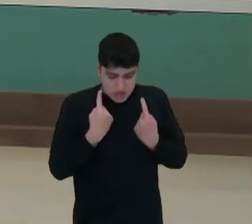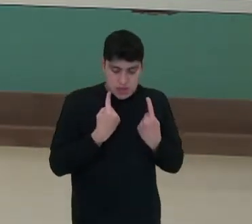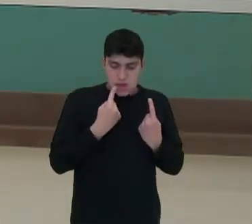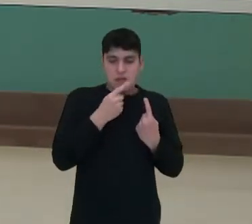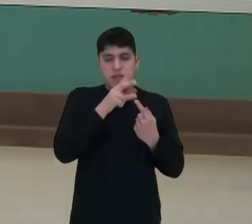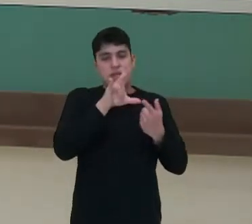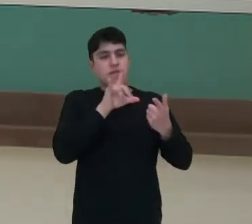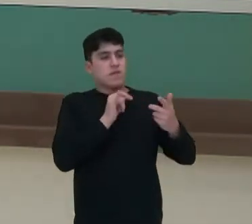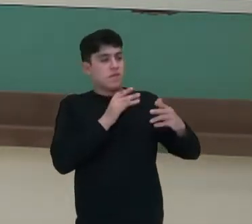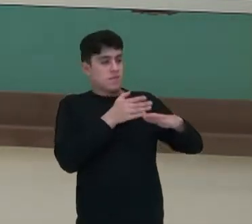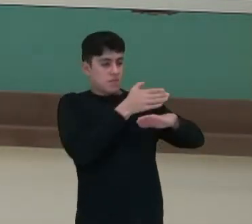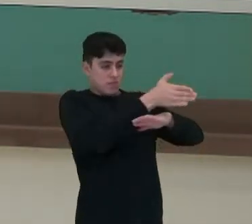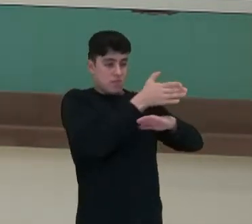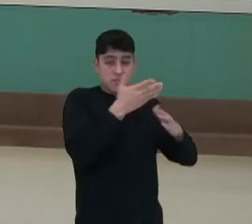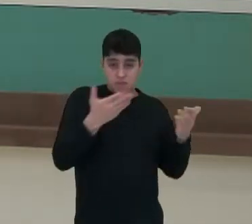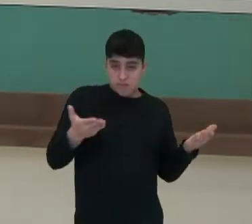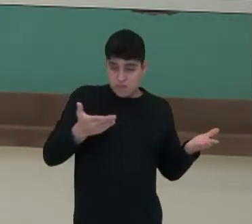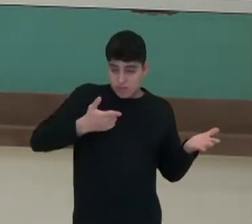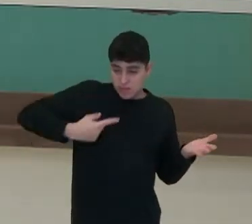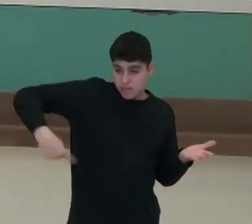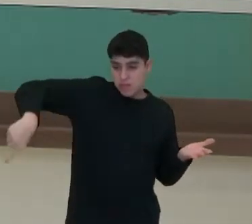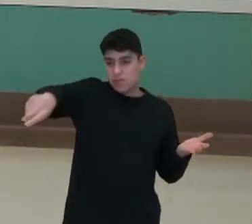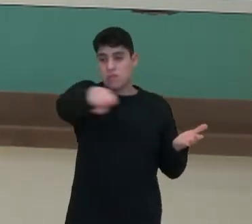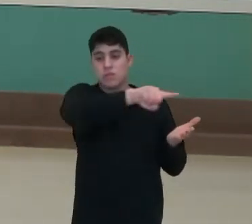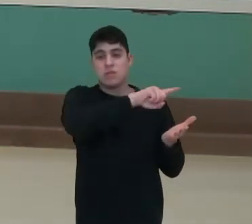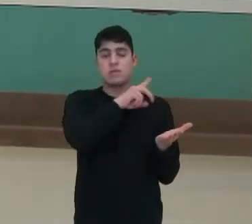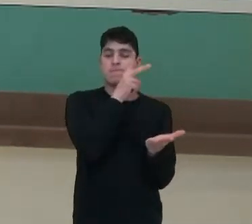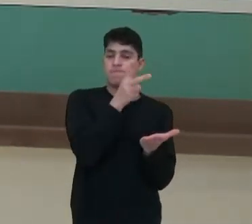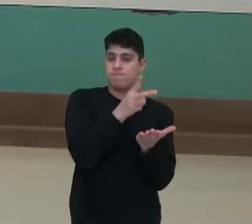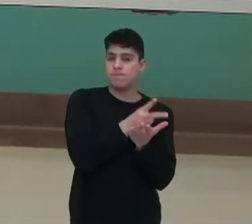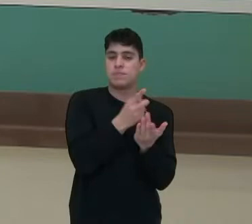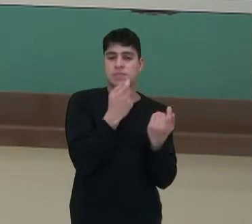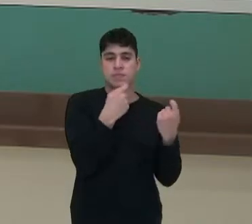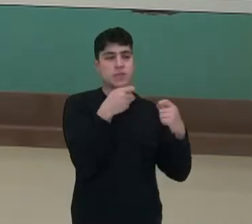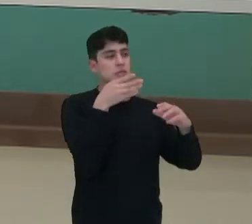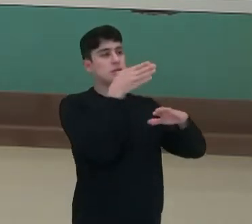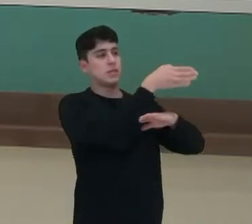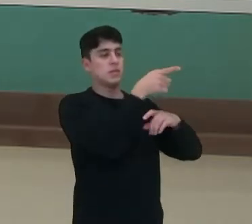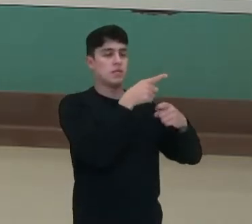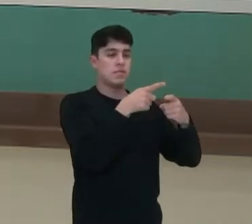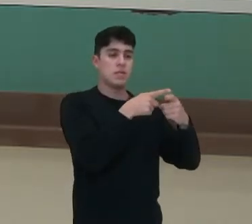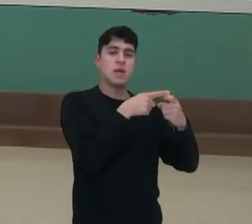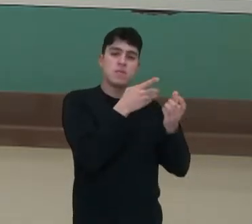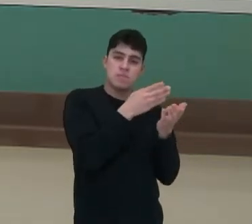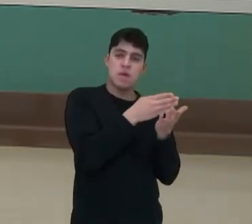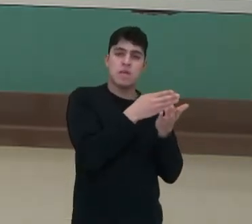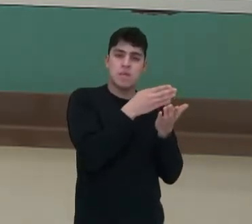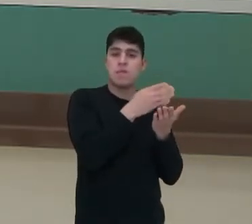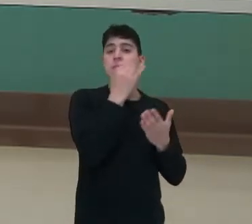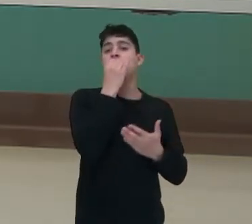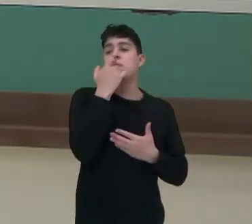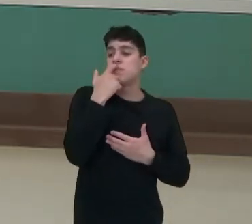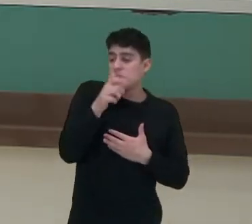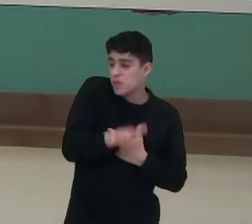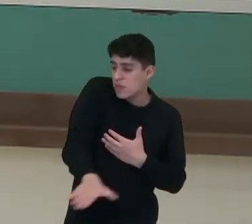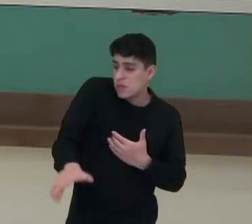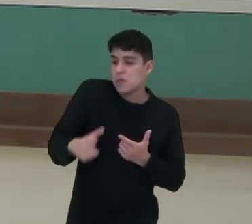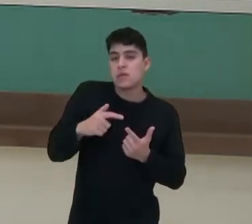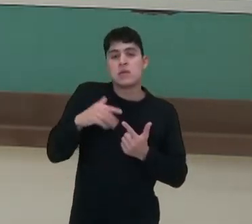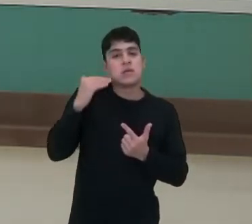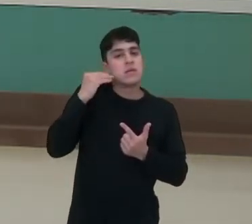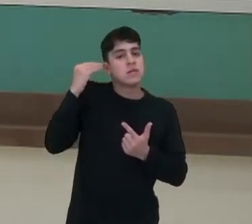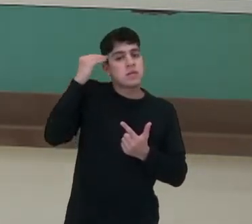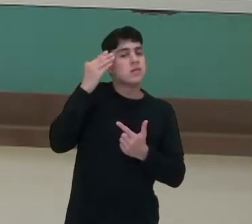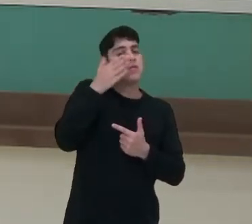probleminha lá, mas a gente sempre deve ir ao médico com uma frequência. Então, por exemplo, as crianças, os adolescentes,